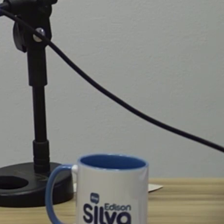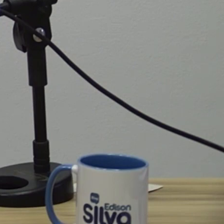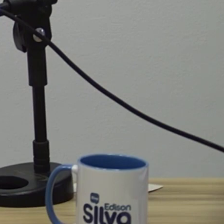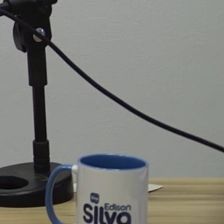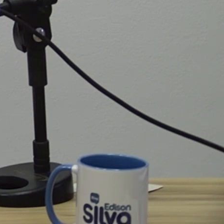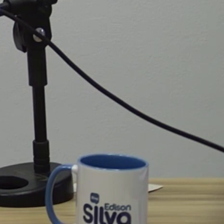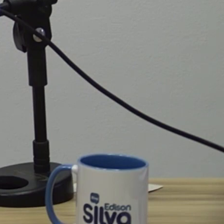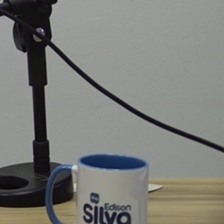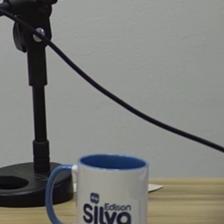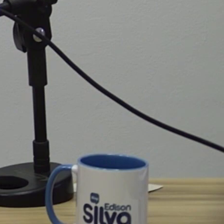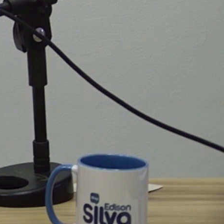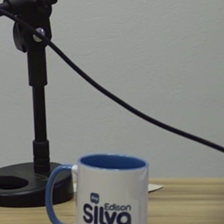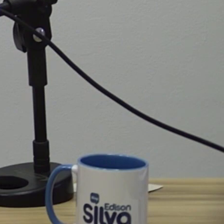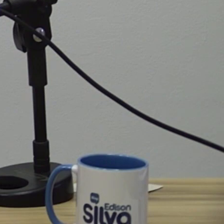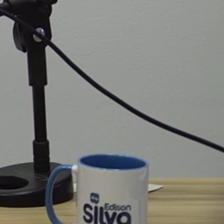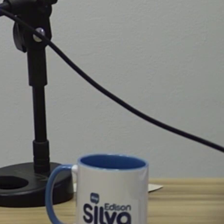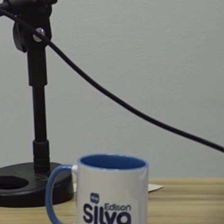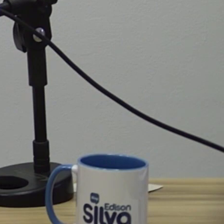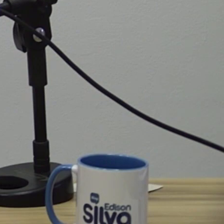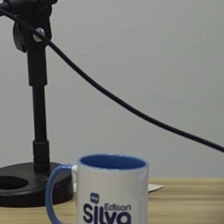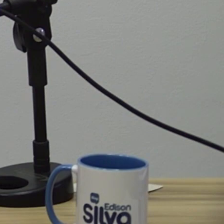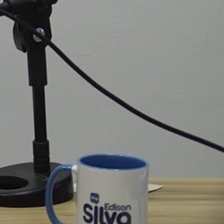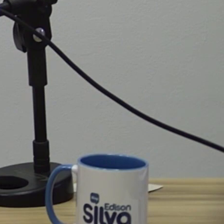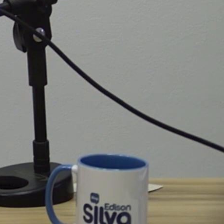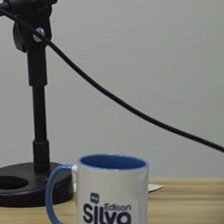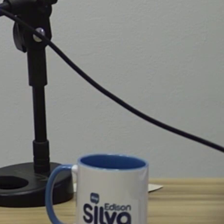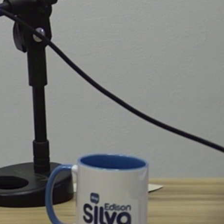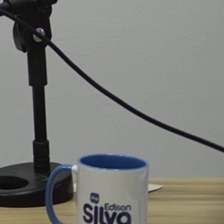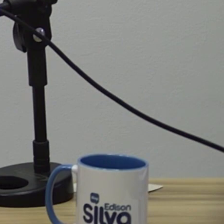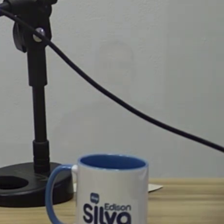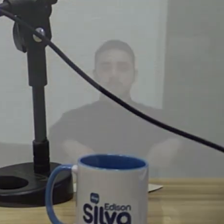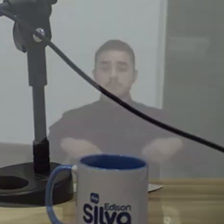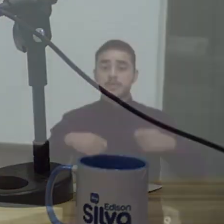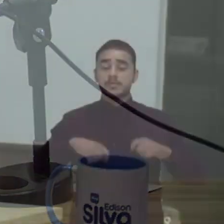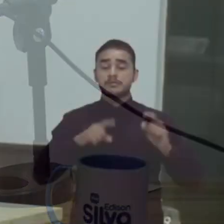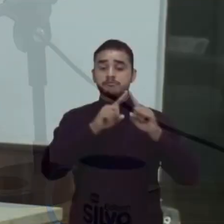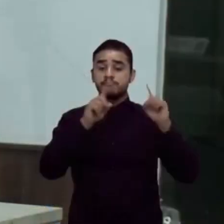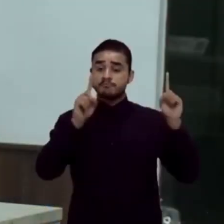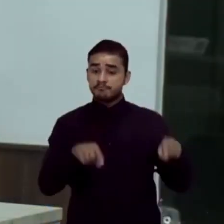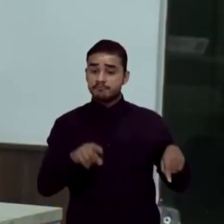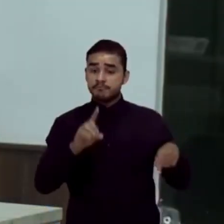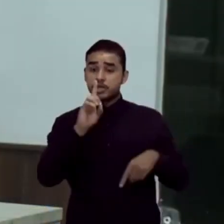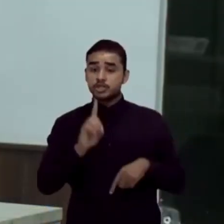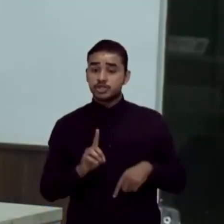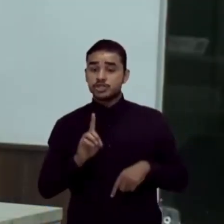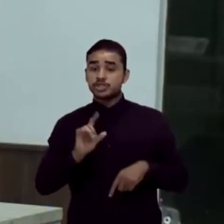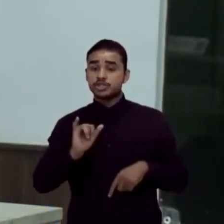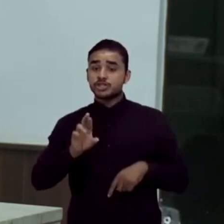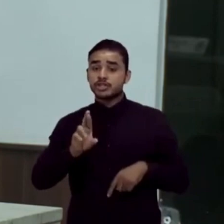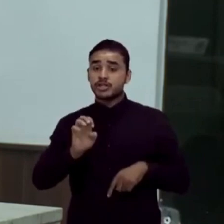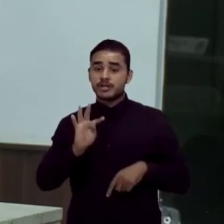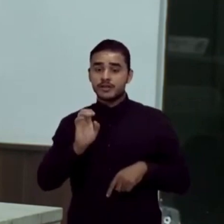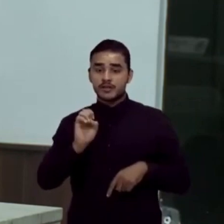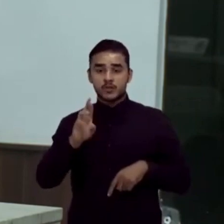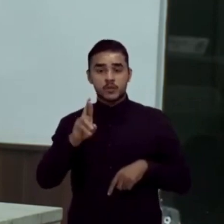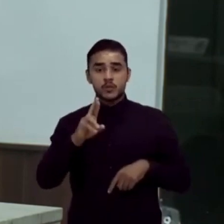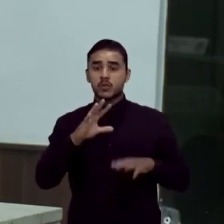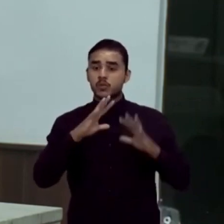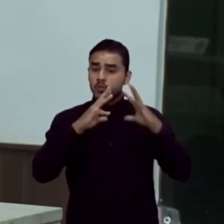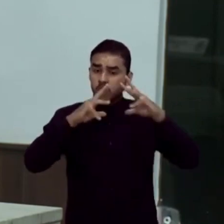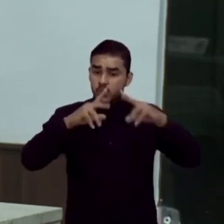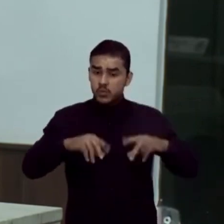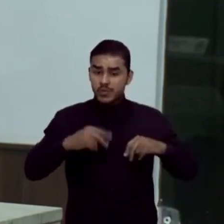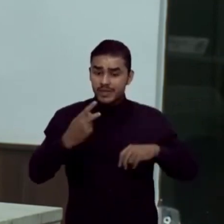plano diretor de Fortaleza. Vamos ouvir um pouco do que ela disse. O plano diretor é um instrumento básico da